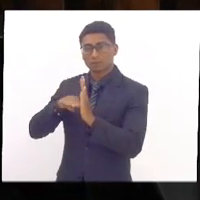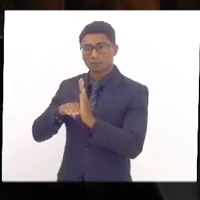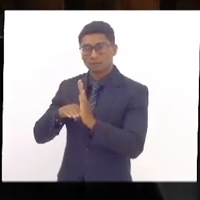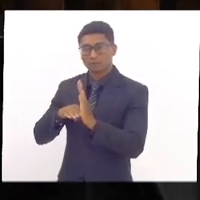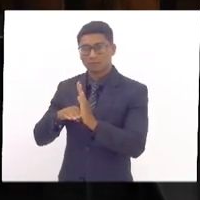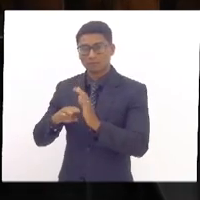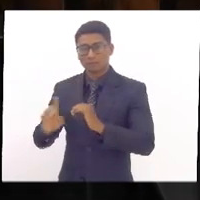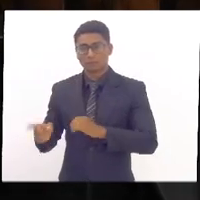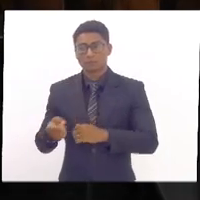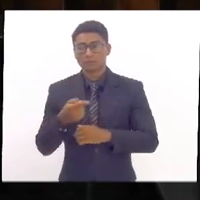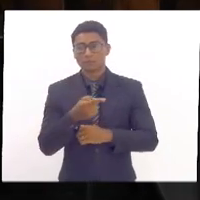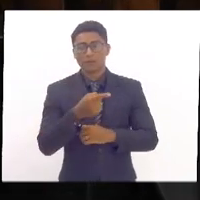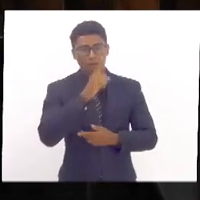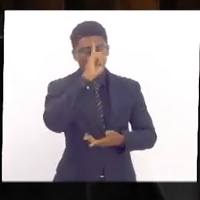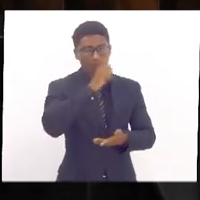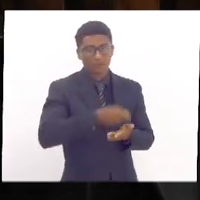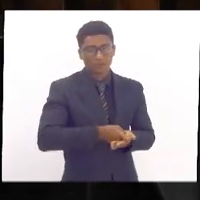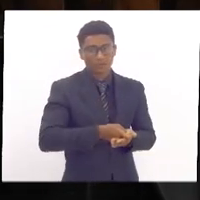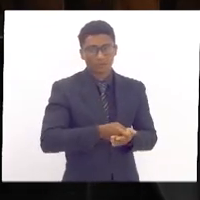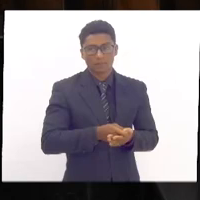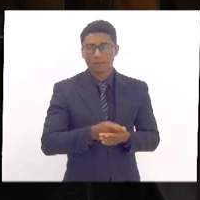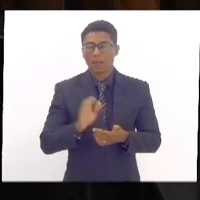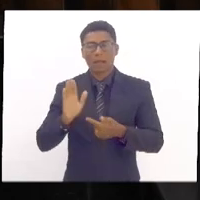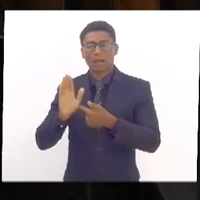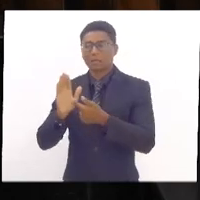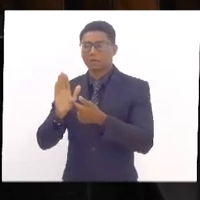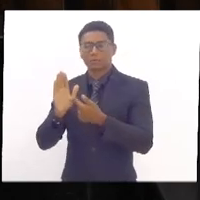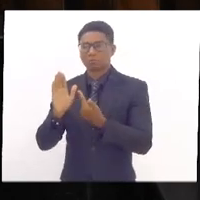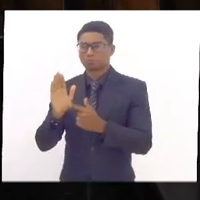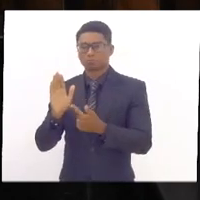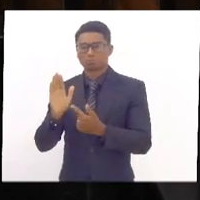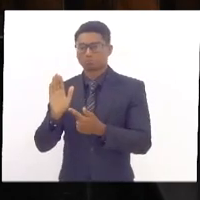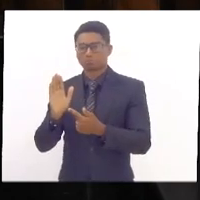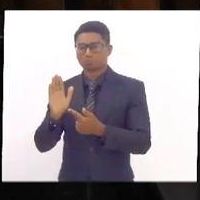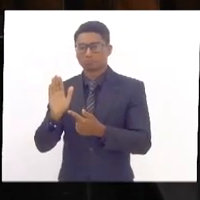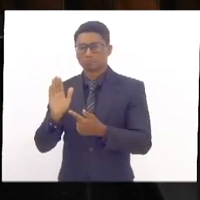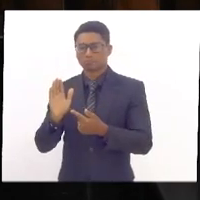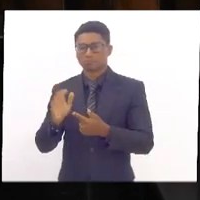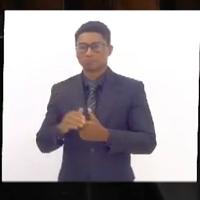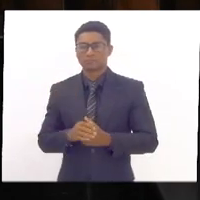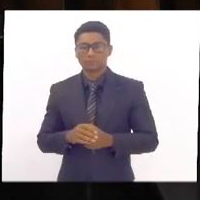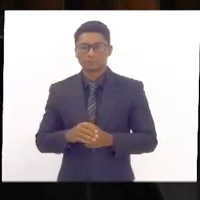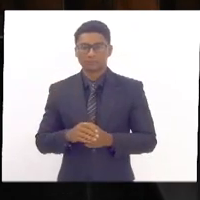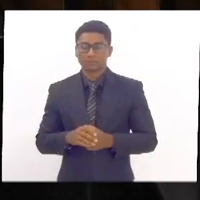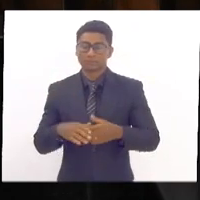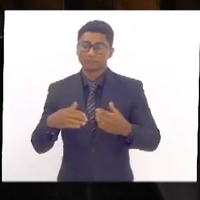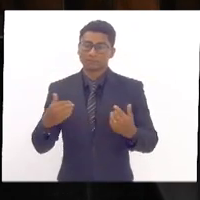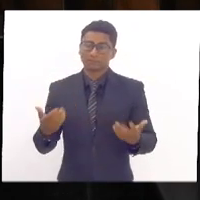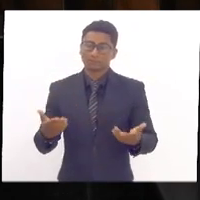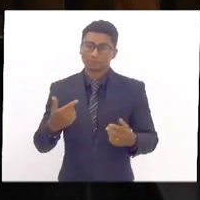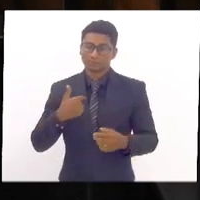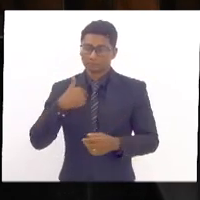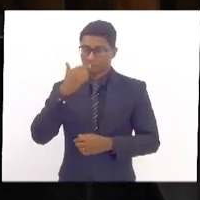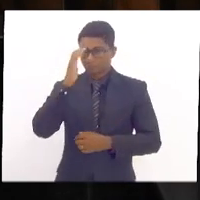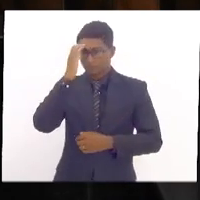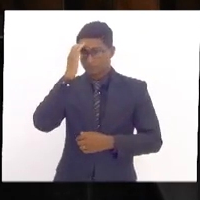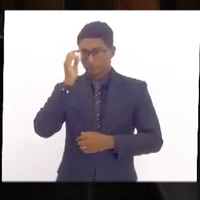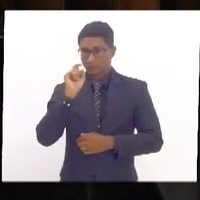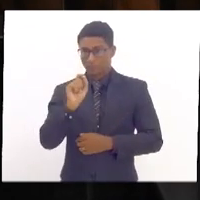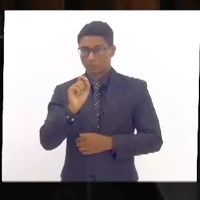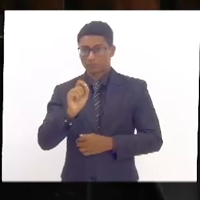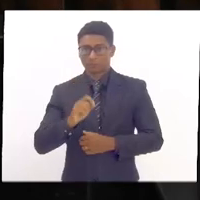resolução regulamentará. Aqui não diz. Então, não é uma nuance. no meu entendimento, é